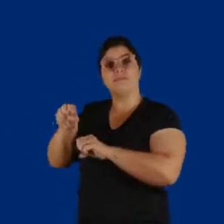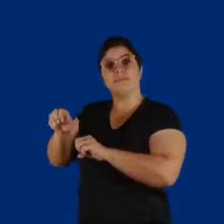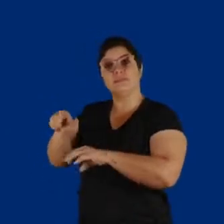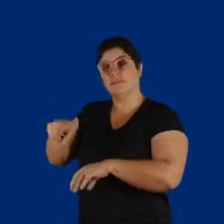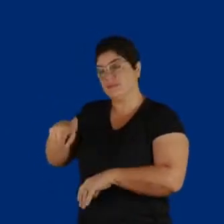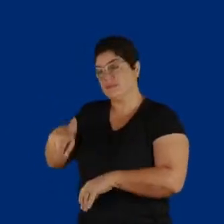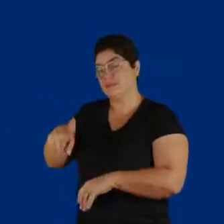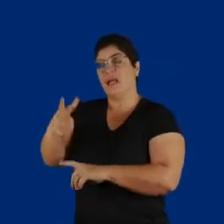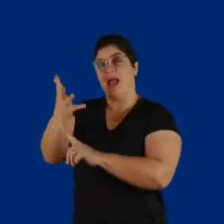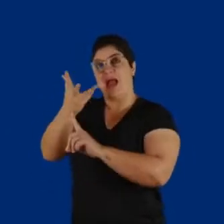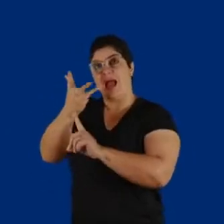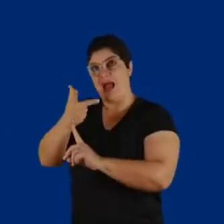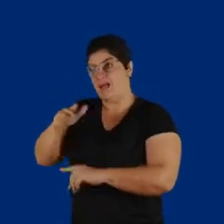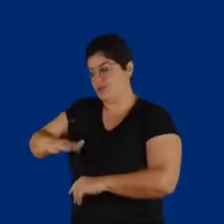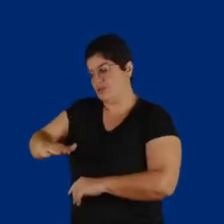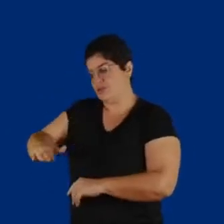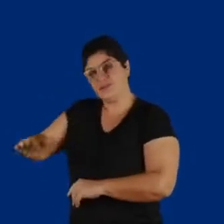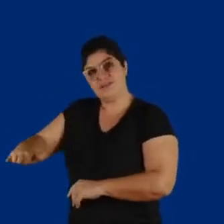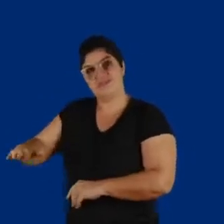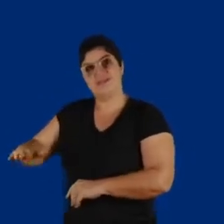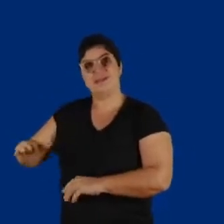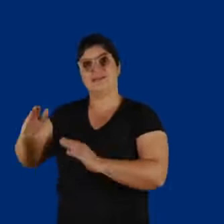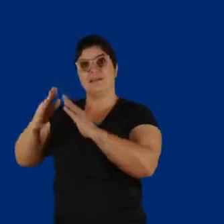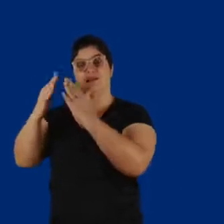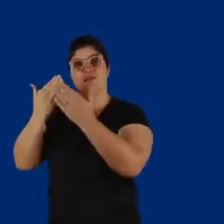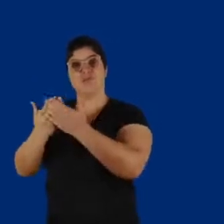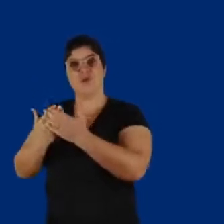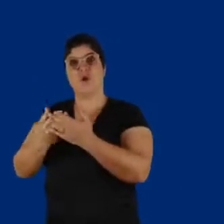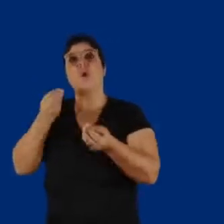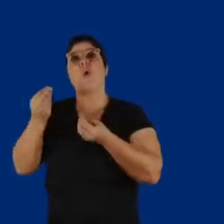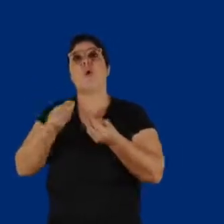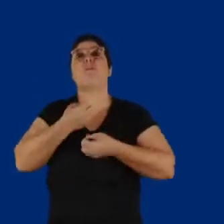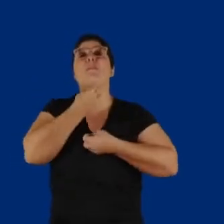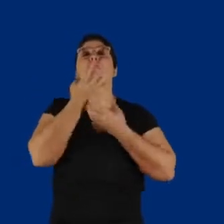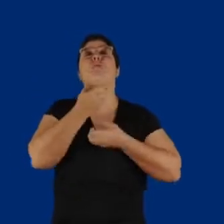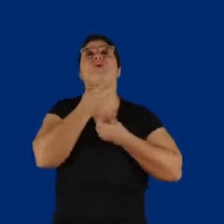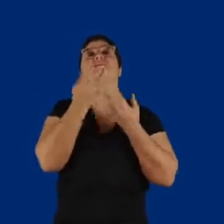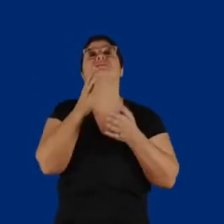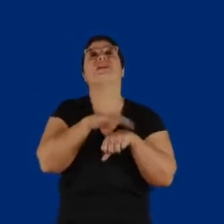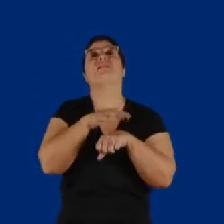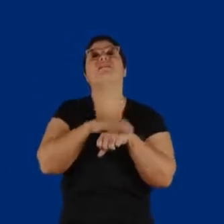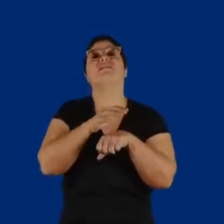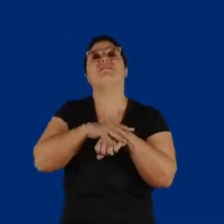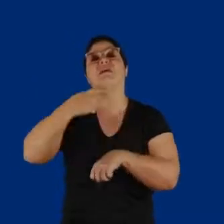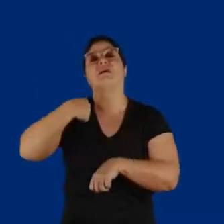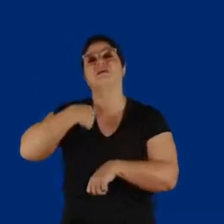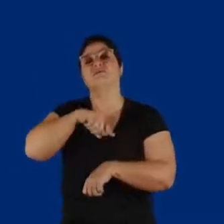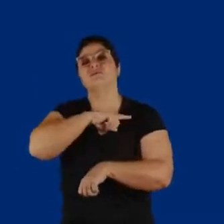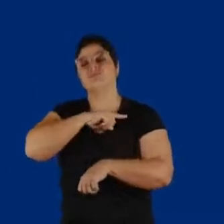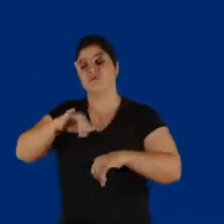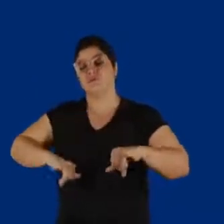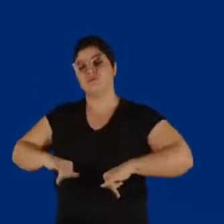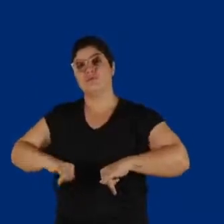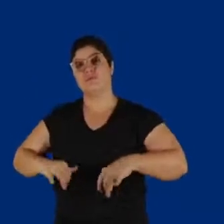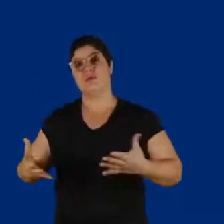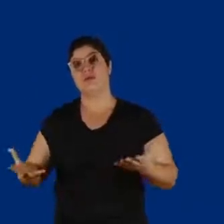nos entendemos, como nós fazemos poesia do nosso sofrimento.